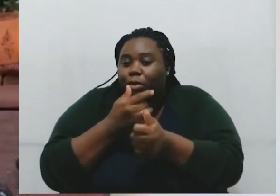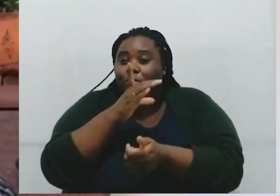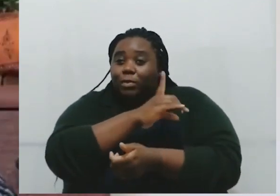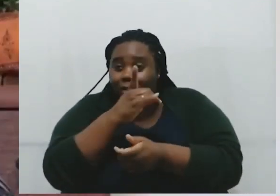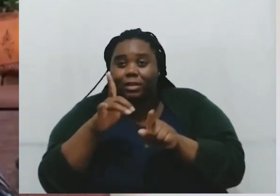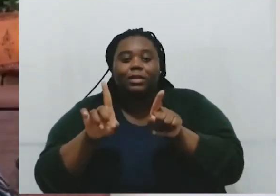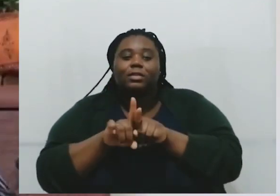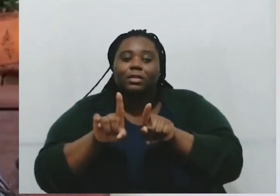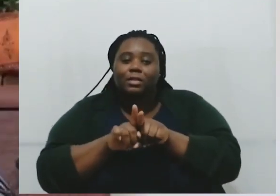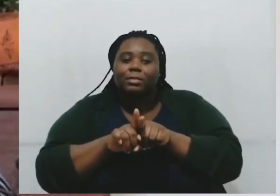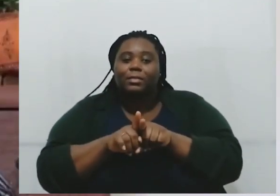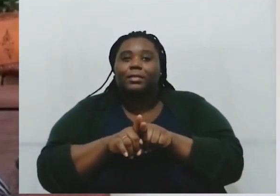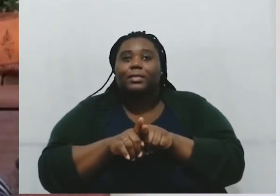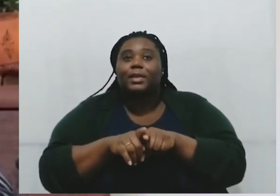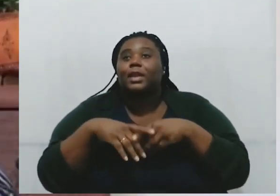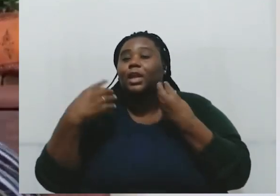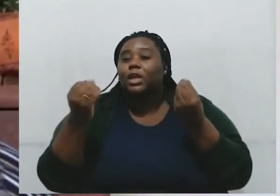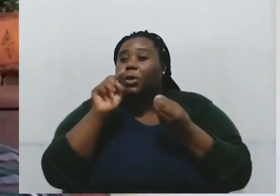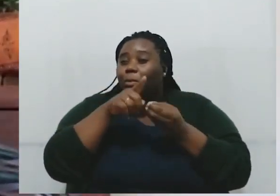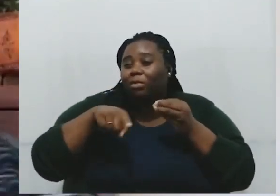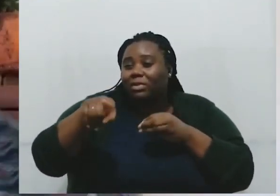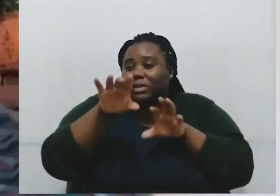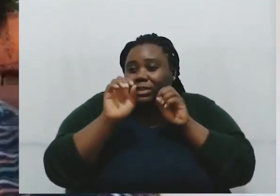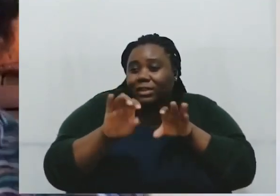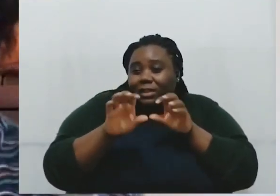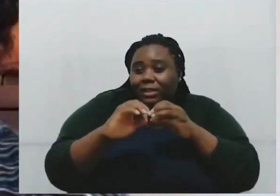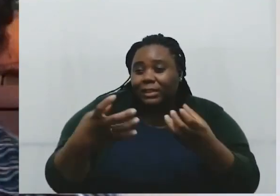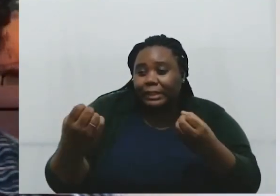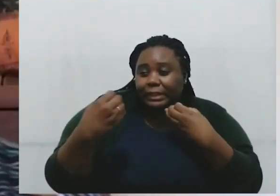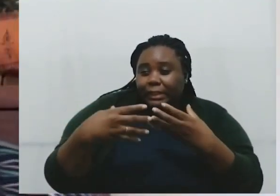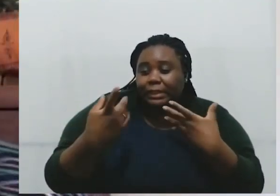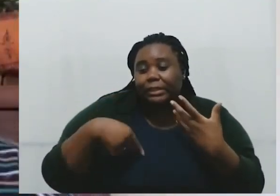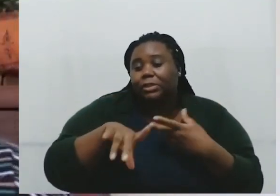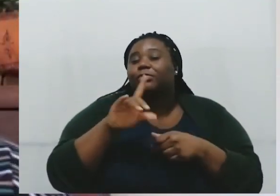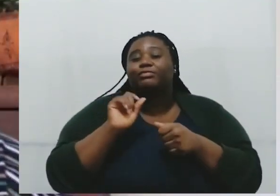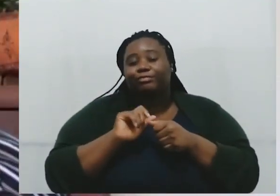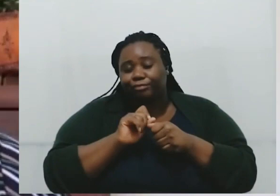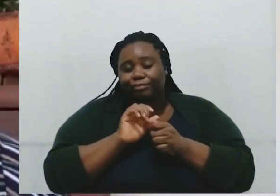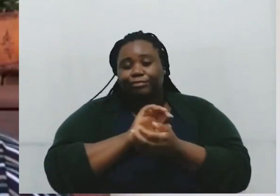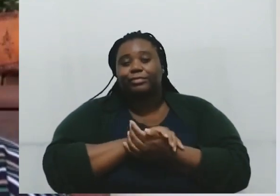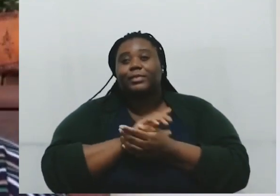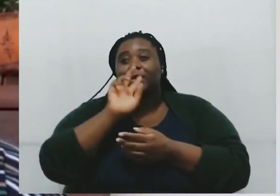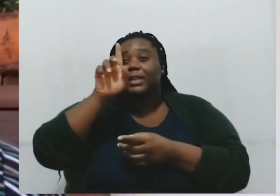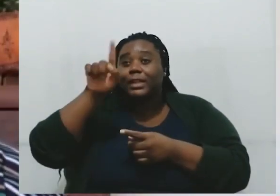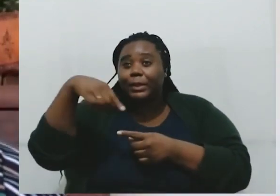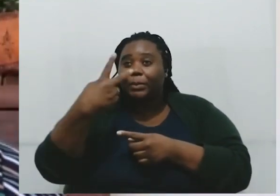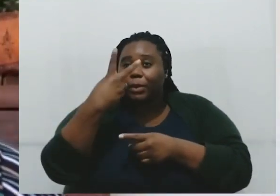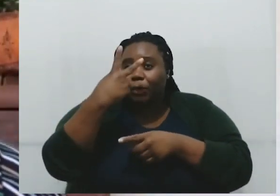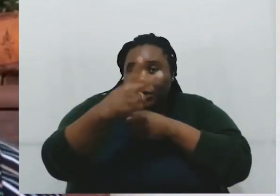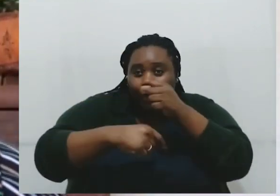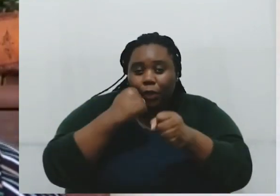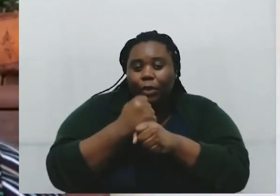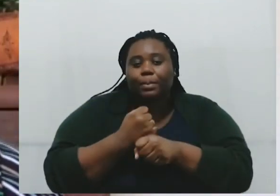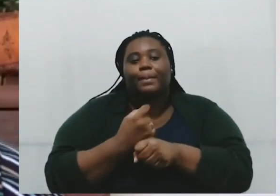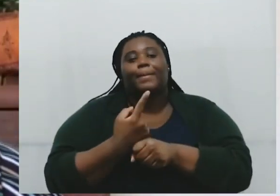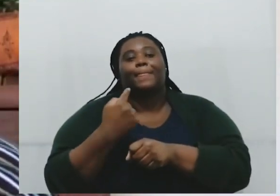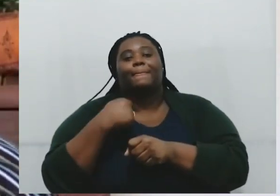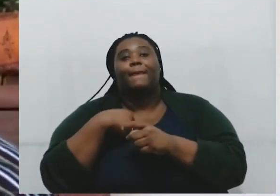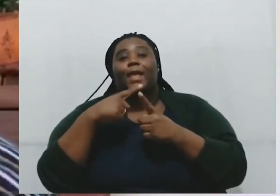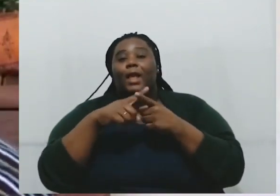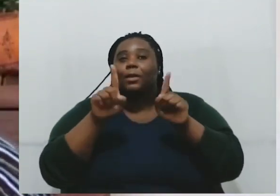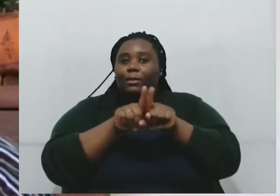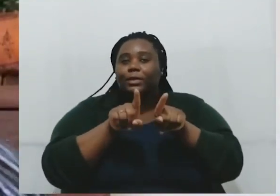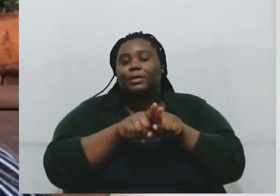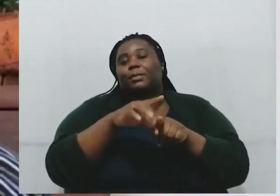concepções de encenação do que a gente estava fazendo. E aí, pouco tempo depois, 2 anos depois, eu e o Rafa, a gente